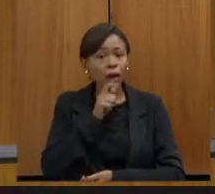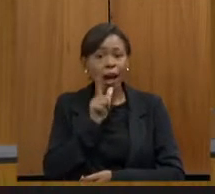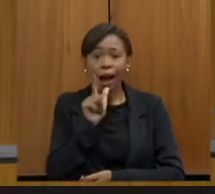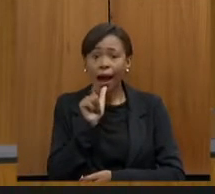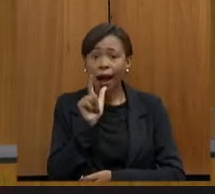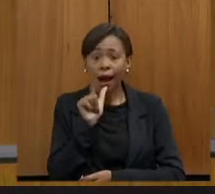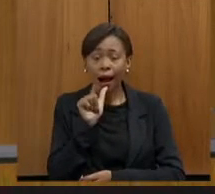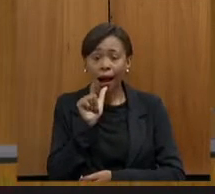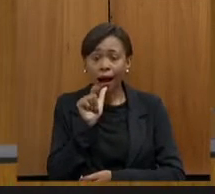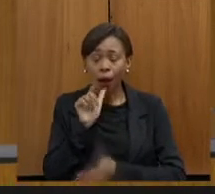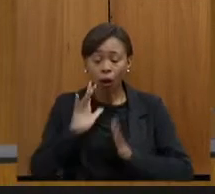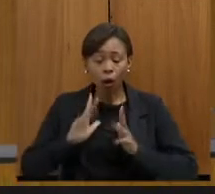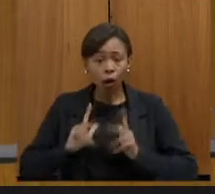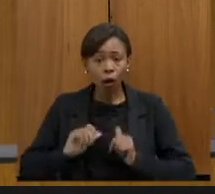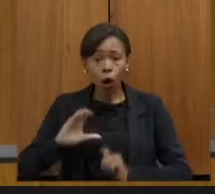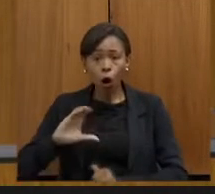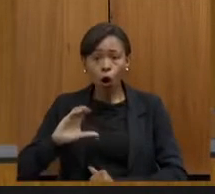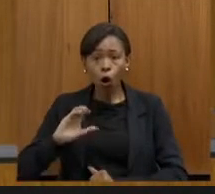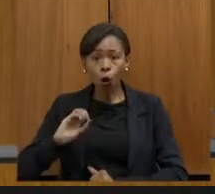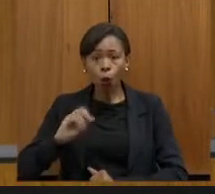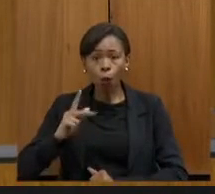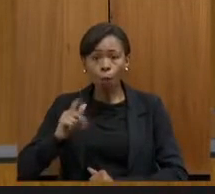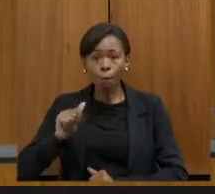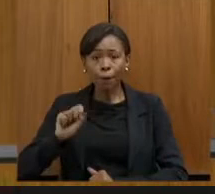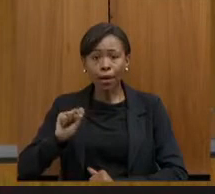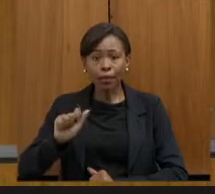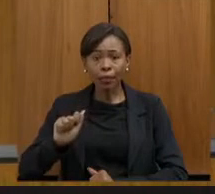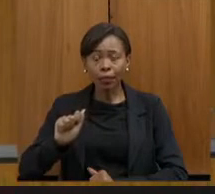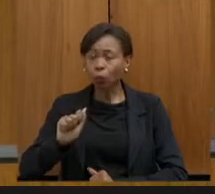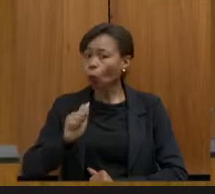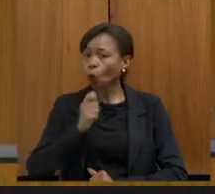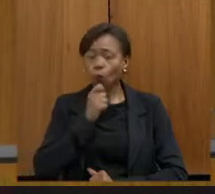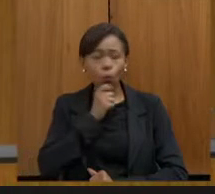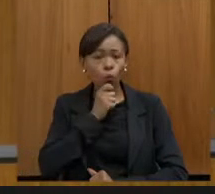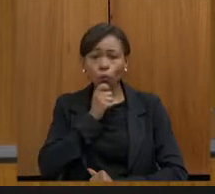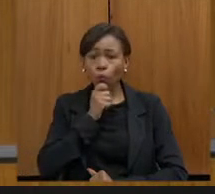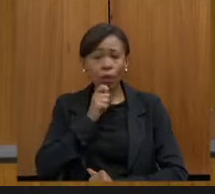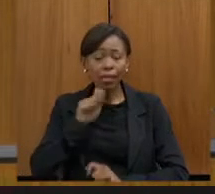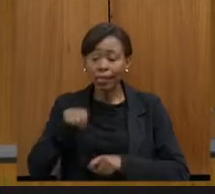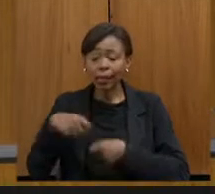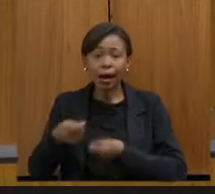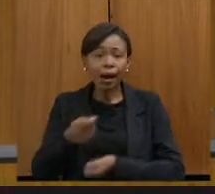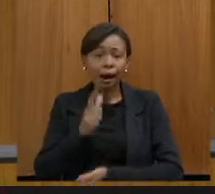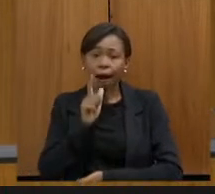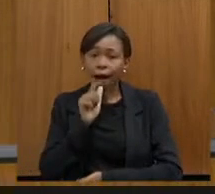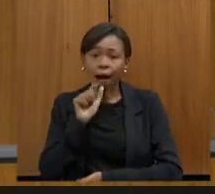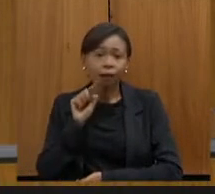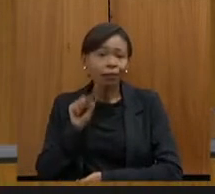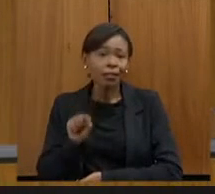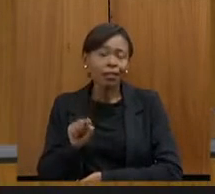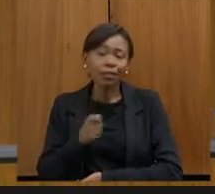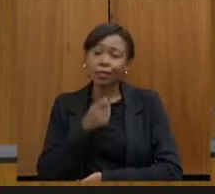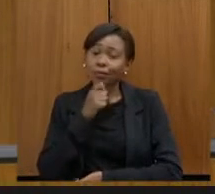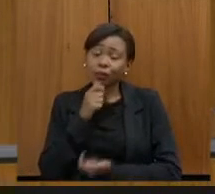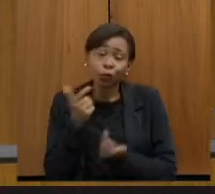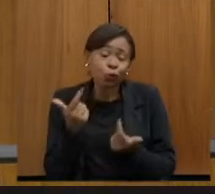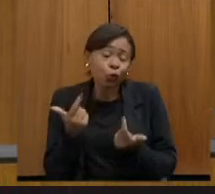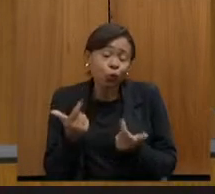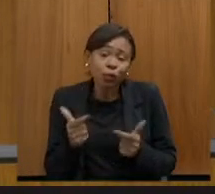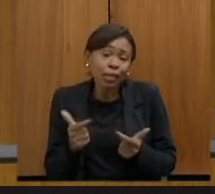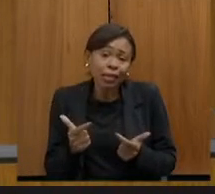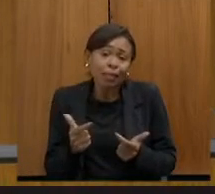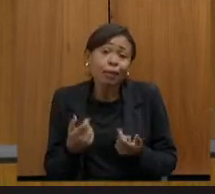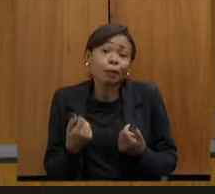Nós não temos ainda a Copasa que forneça água ali para aquela população, porque nós dependemos dessa